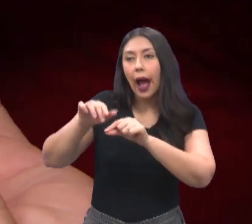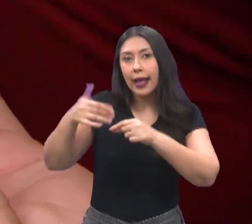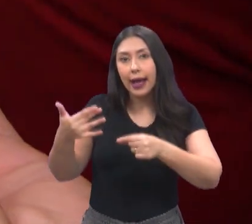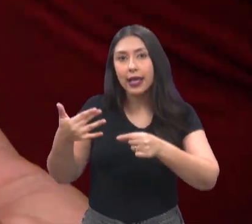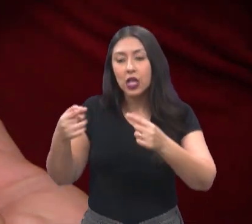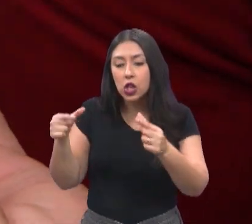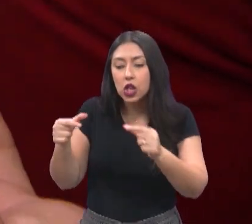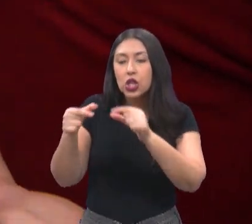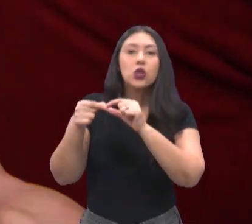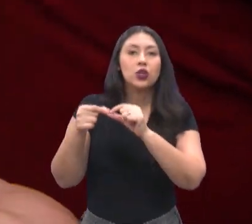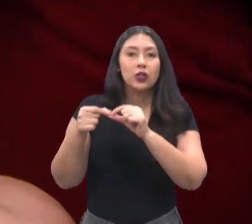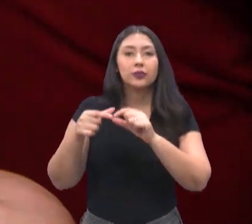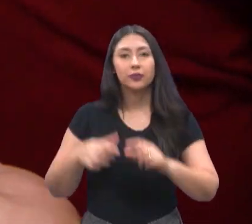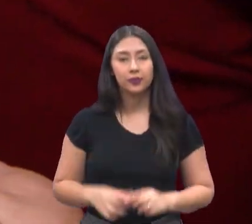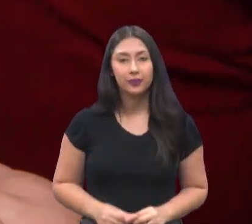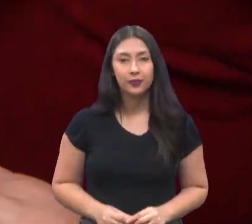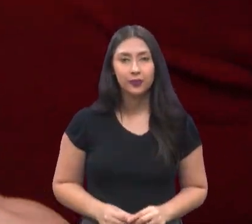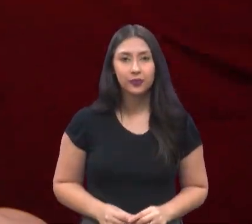para acertar de novo.